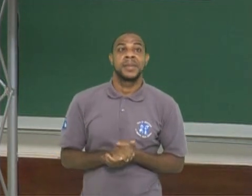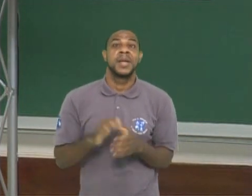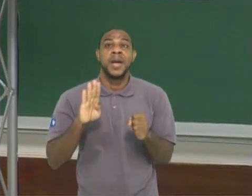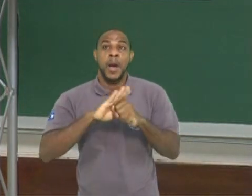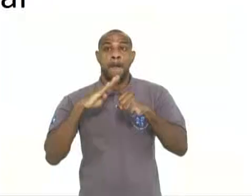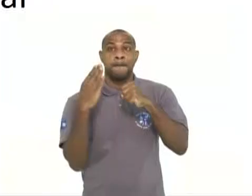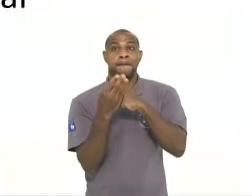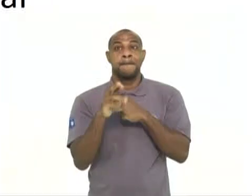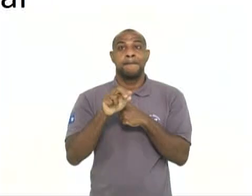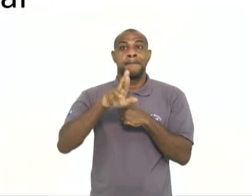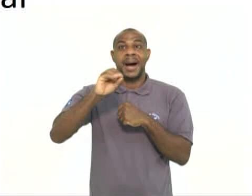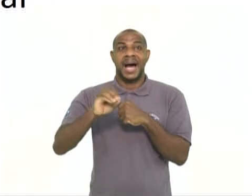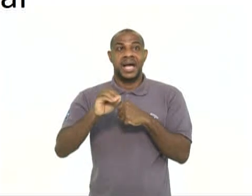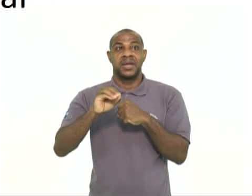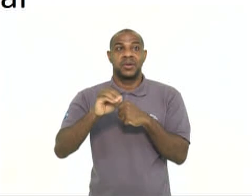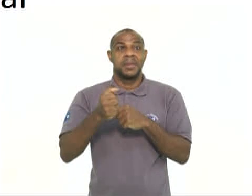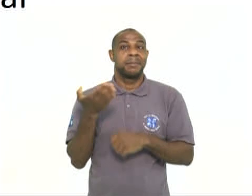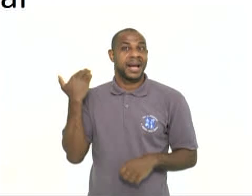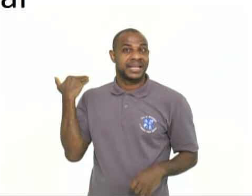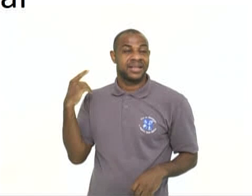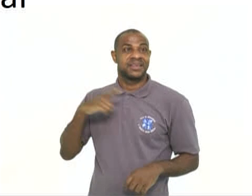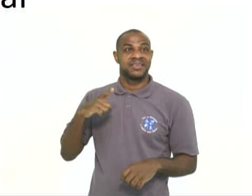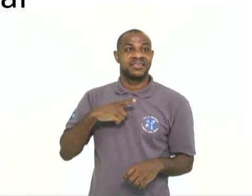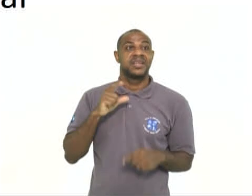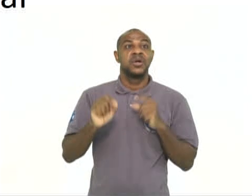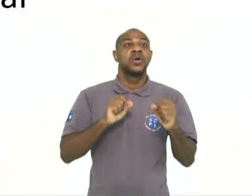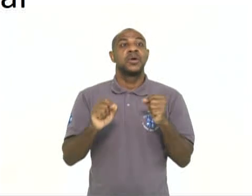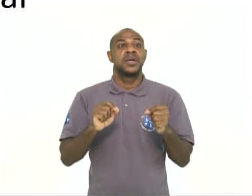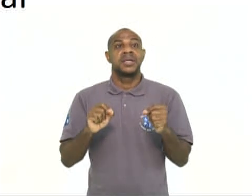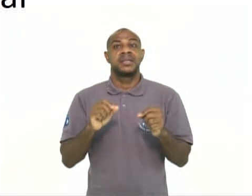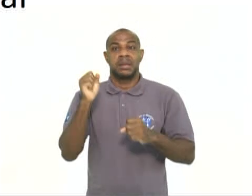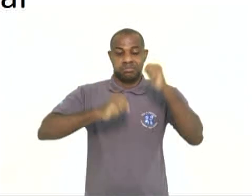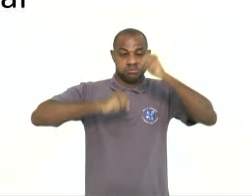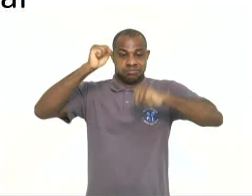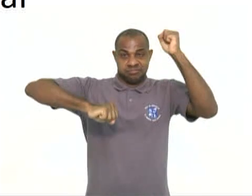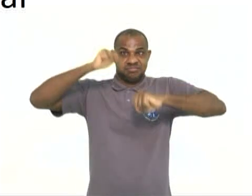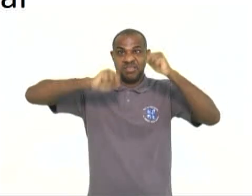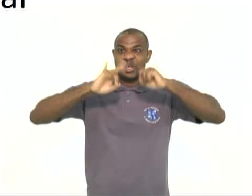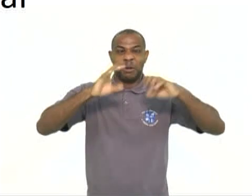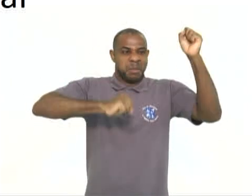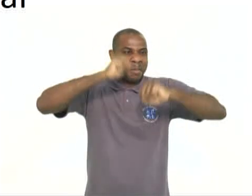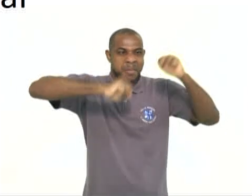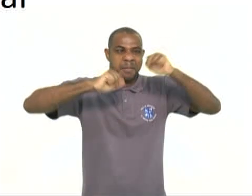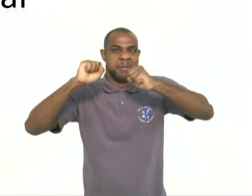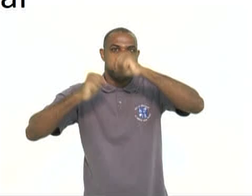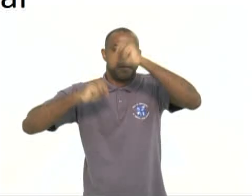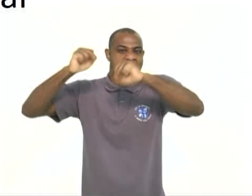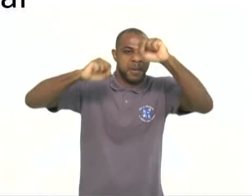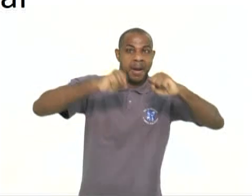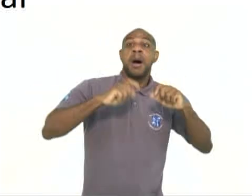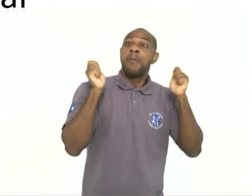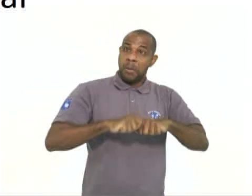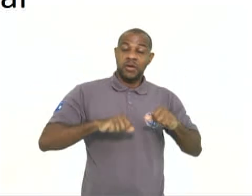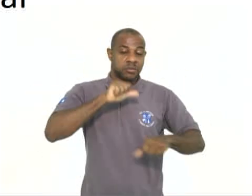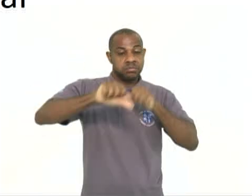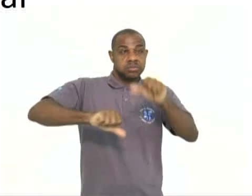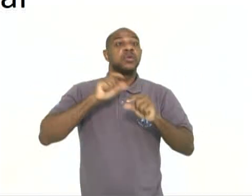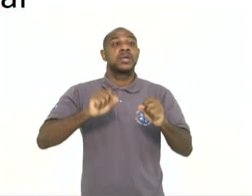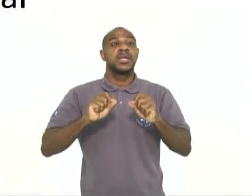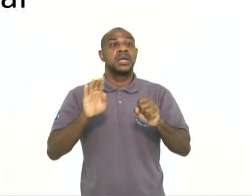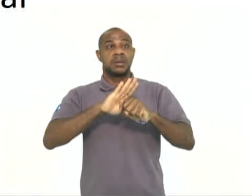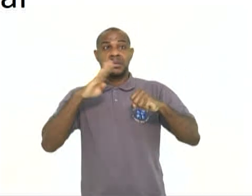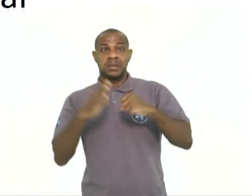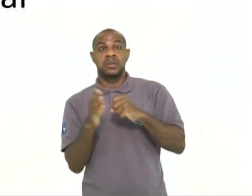bairro que no passado tinha função predominantemente industrial, pode, anos depois, se tornar um